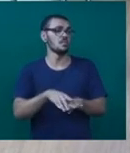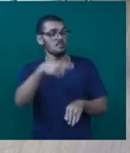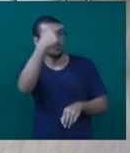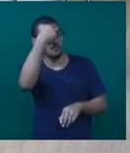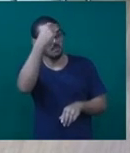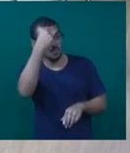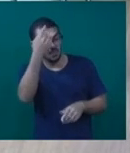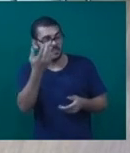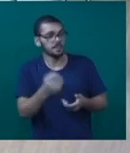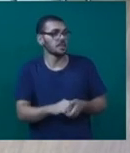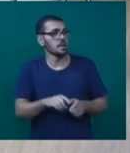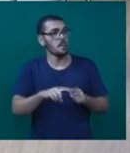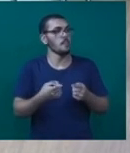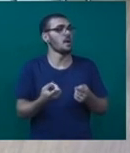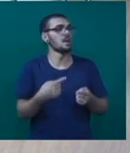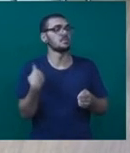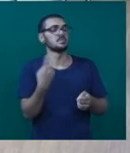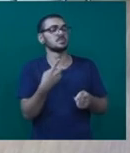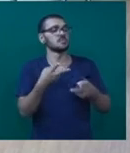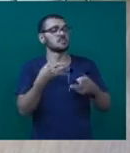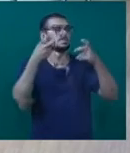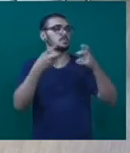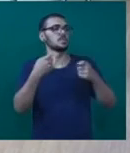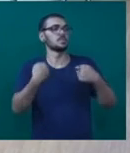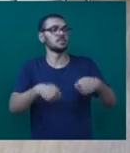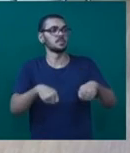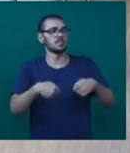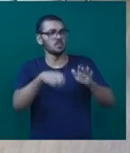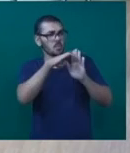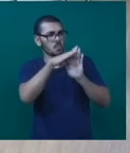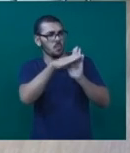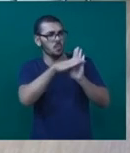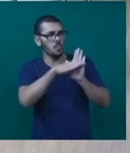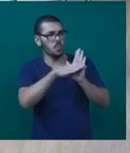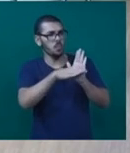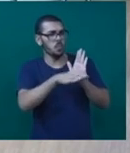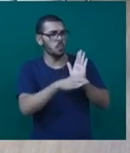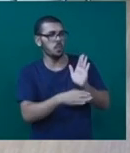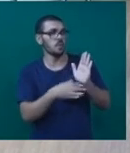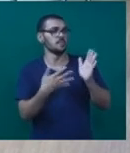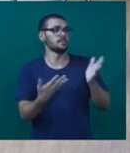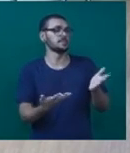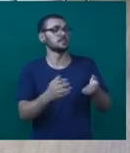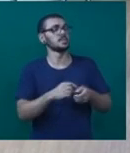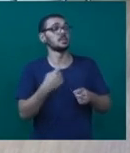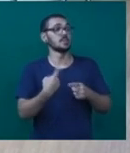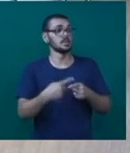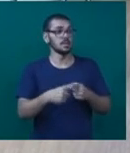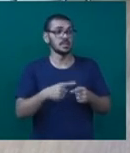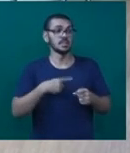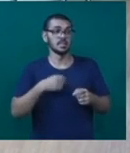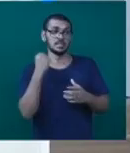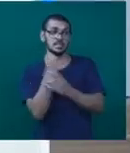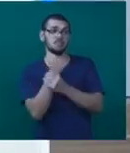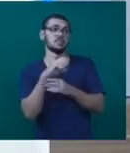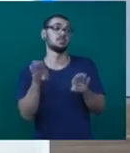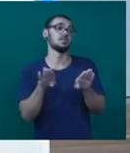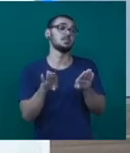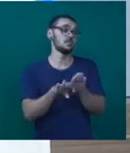superior. O que a gente observa que deve ser mais criterioso nesse modelo de contratação de estágio, até por questão de segurança mesmo das